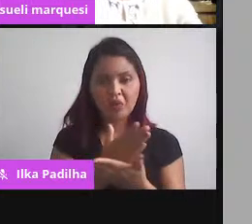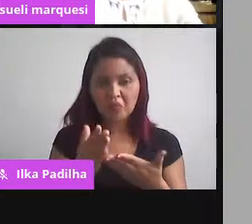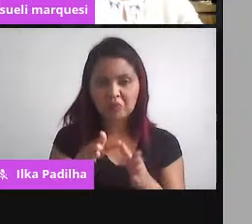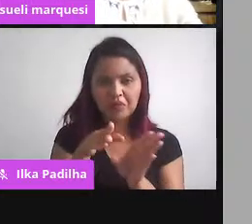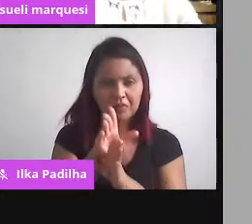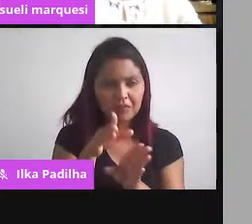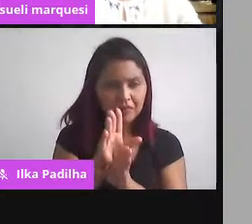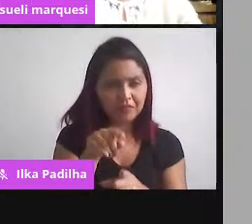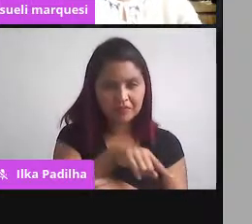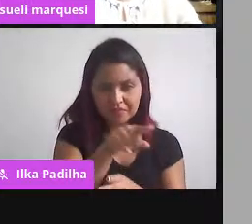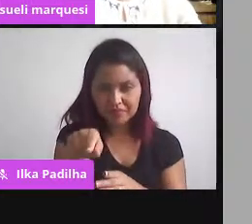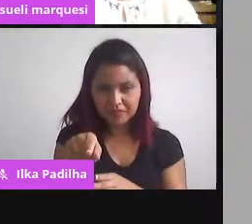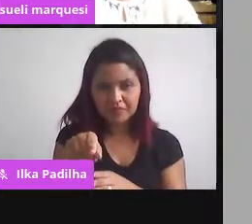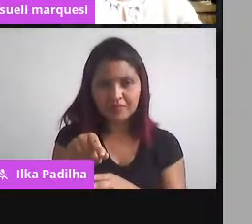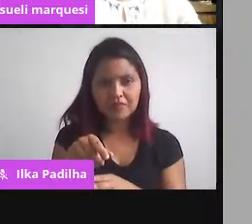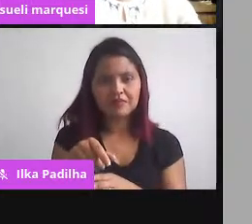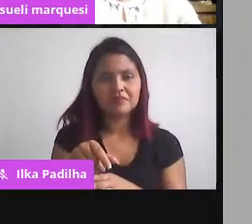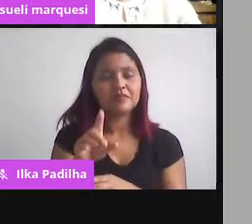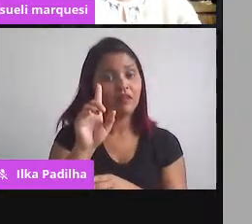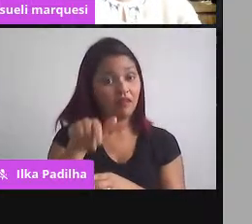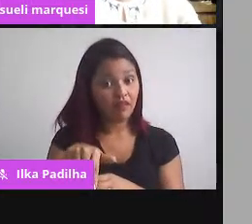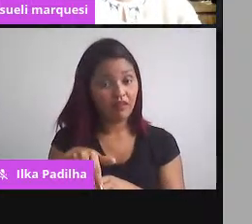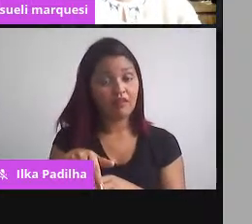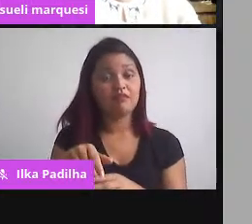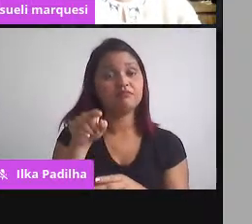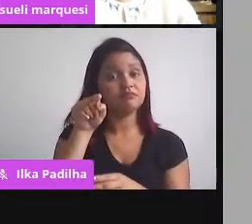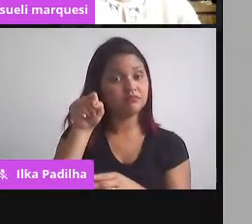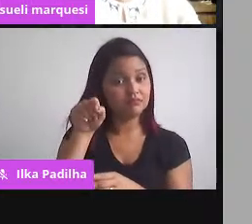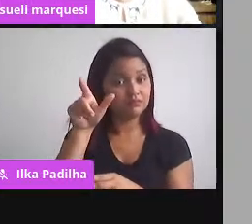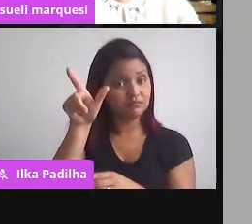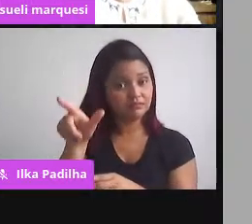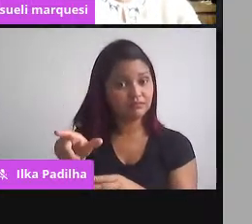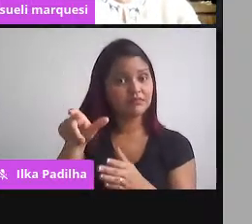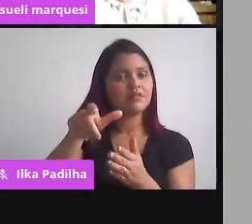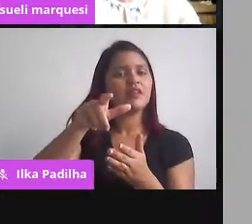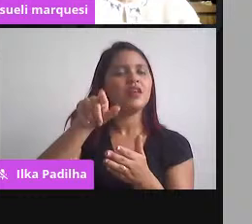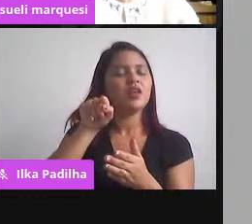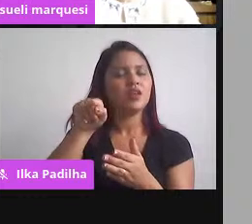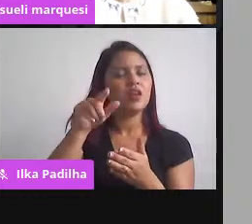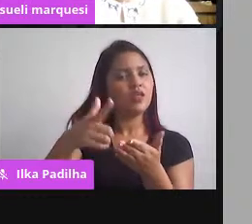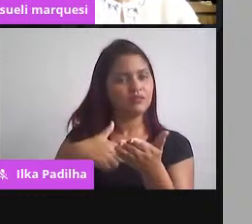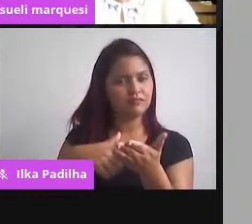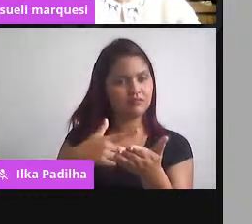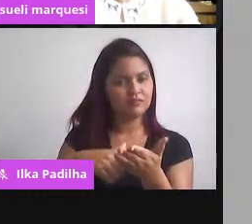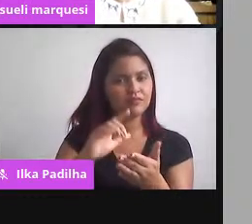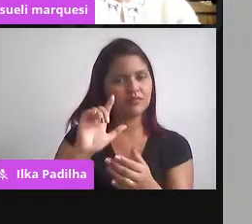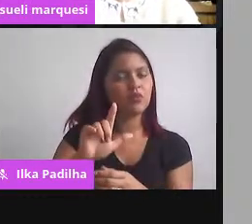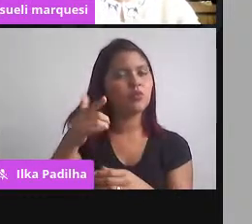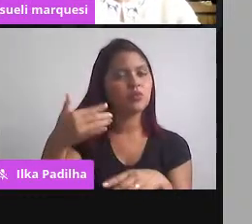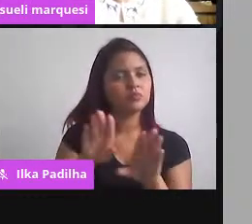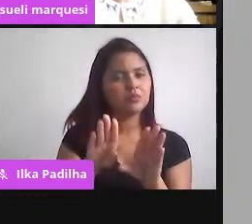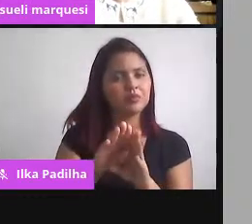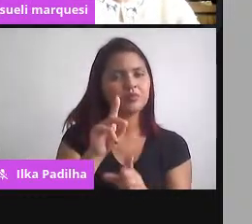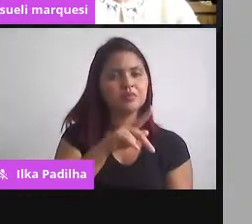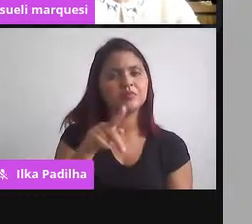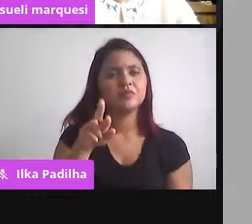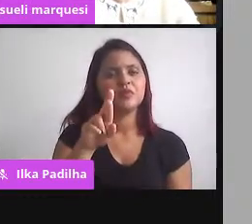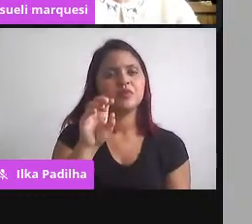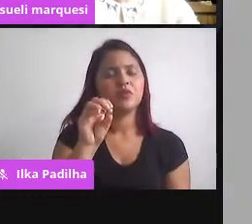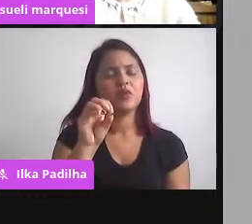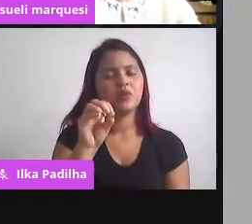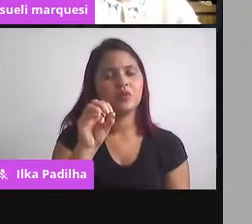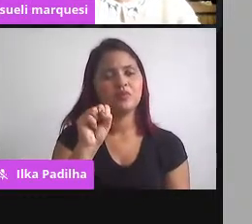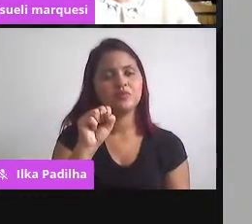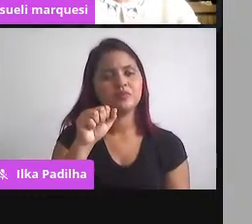né? Uma é desse livro, a outra é do livro que a professora Rosalice organizou também, conjunto com a Ana Lúcia,